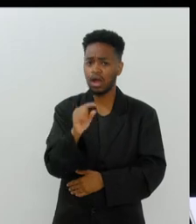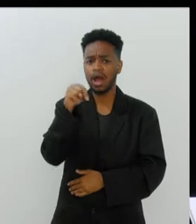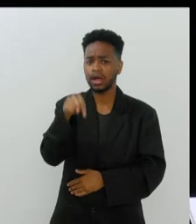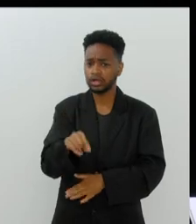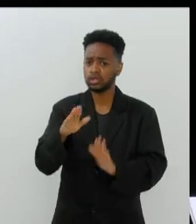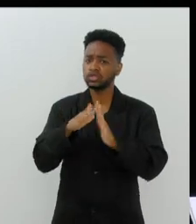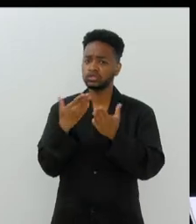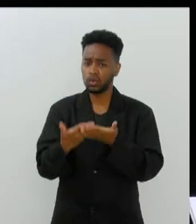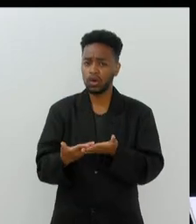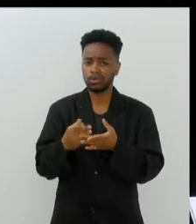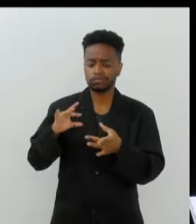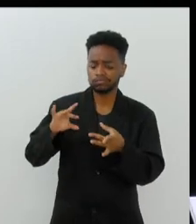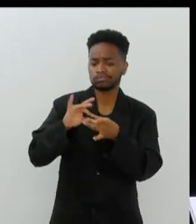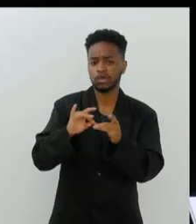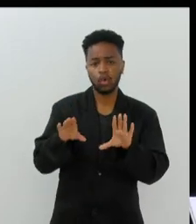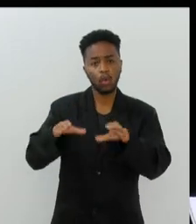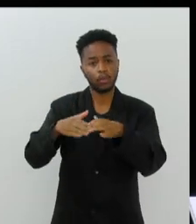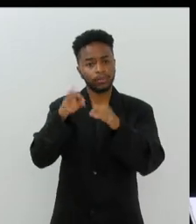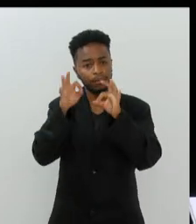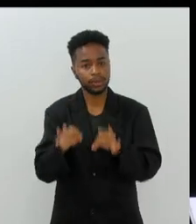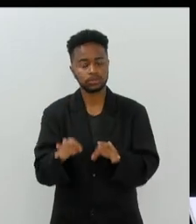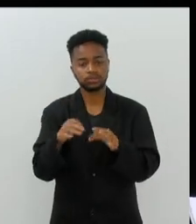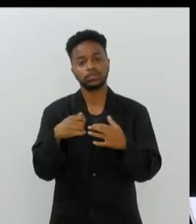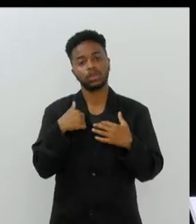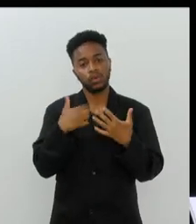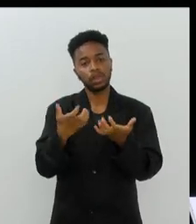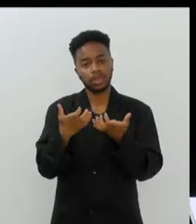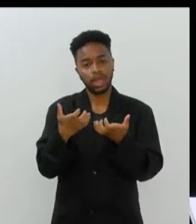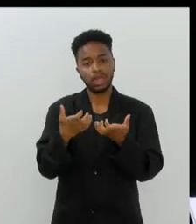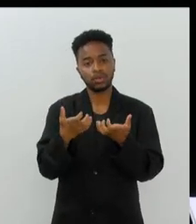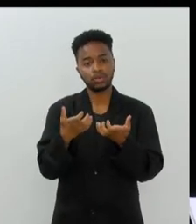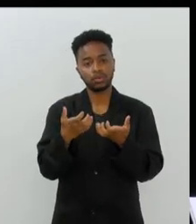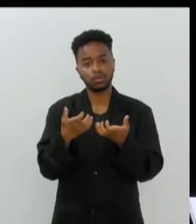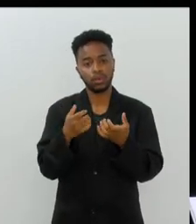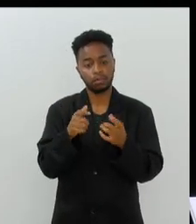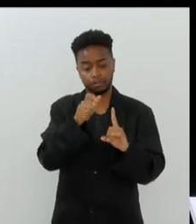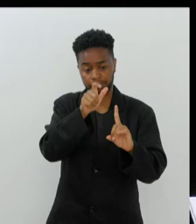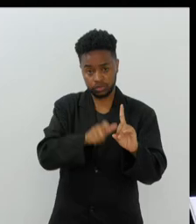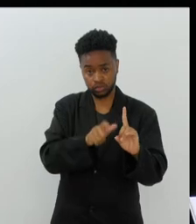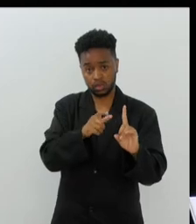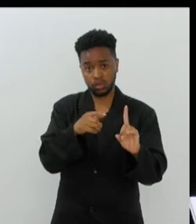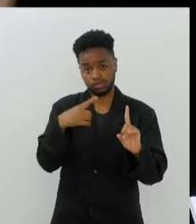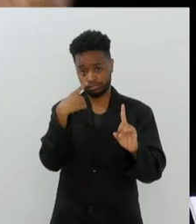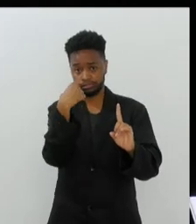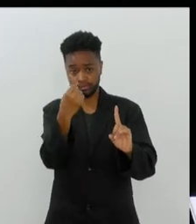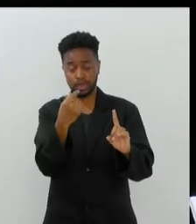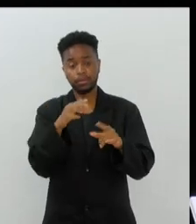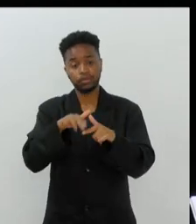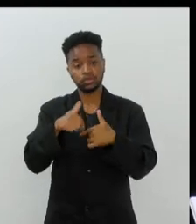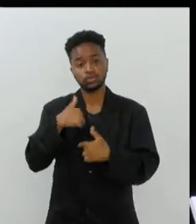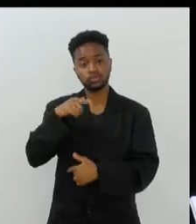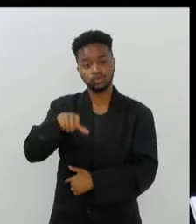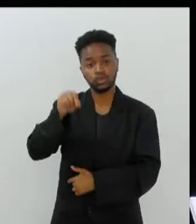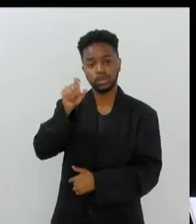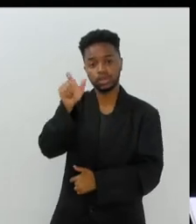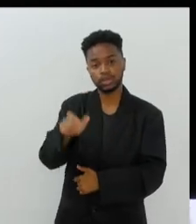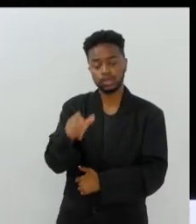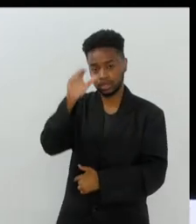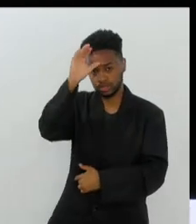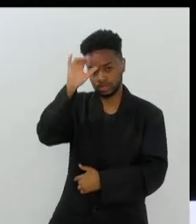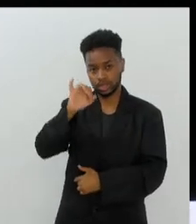aqui é uma escola muito chão, muito comunidade. Eu quero ser recebida por alguém daqui. Por isso que eu escolhi a Tiane